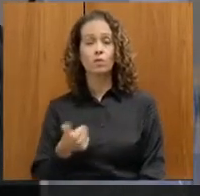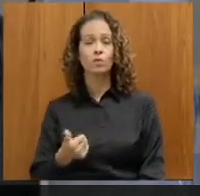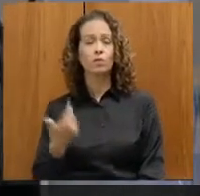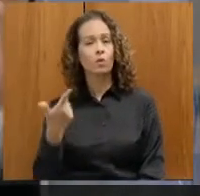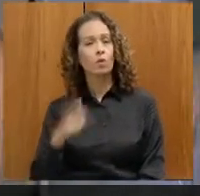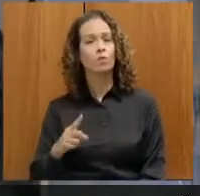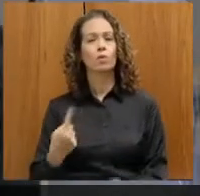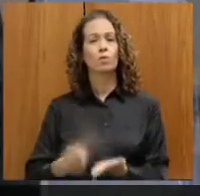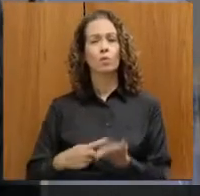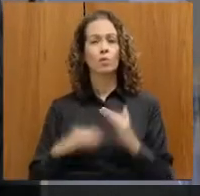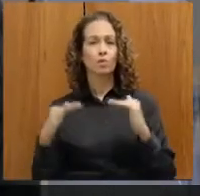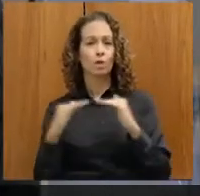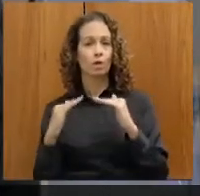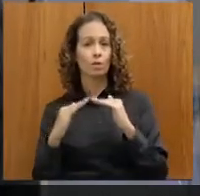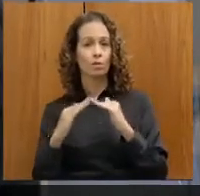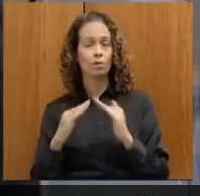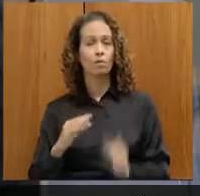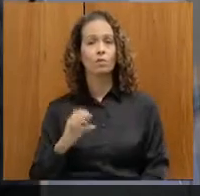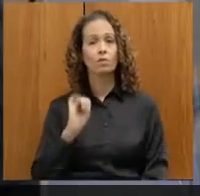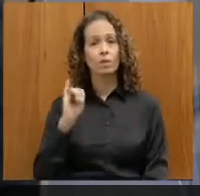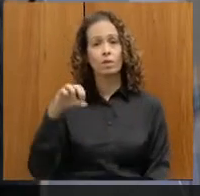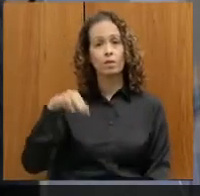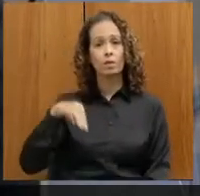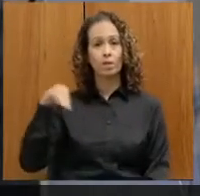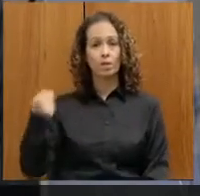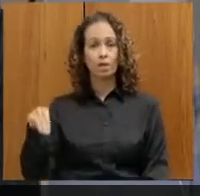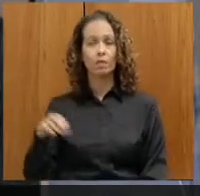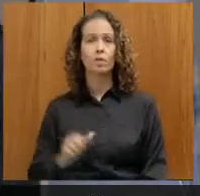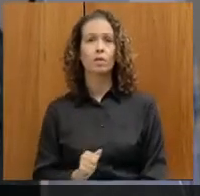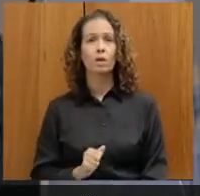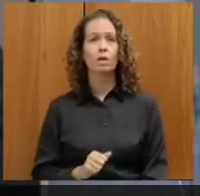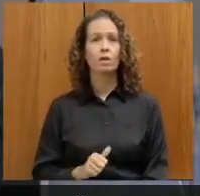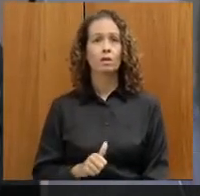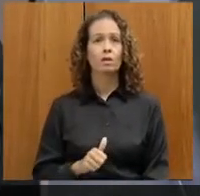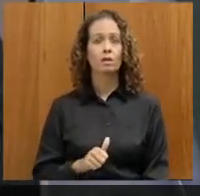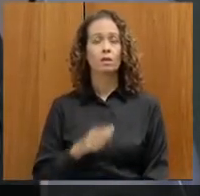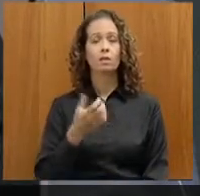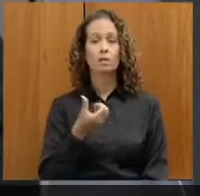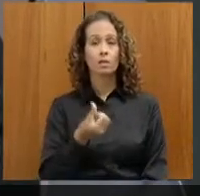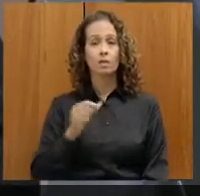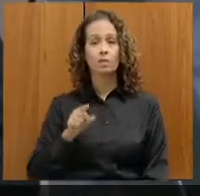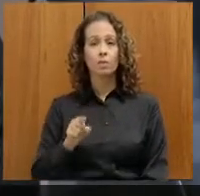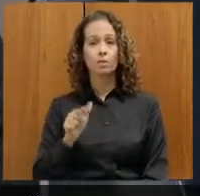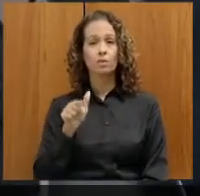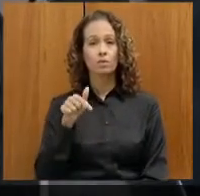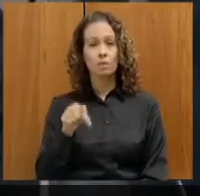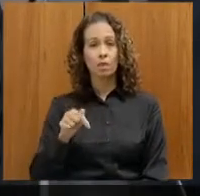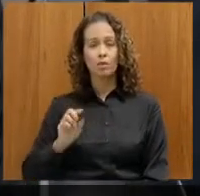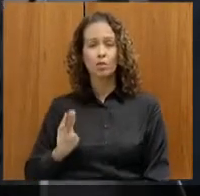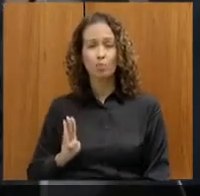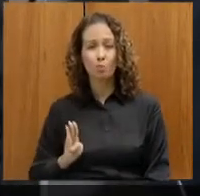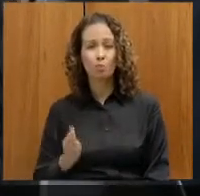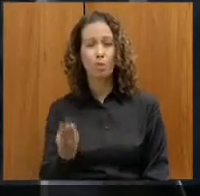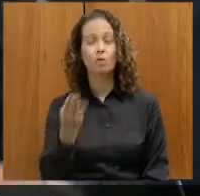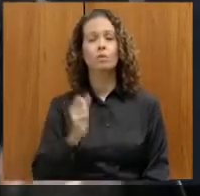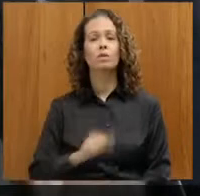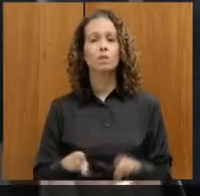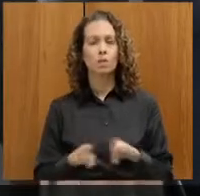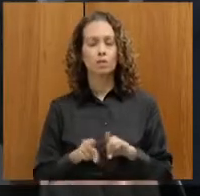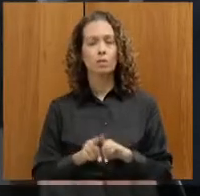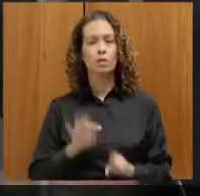outro acordo com mm que ultrapassa 7B seis. 7 bilhões da mesma forma a precatórios do